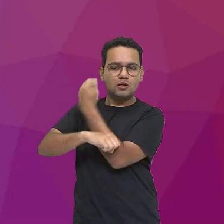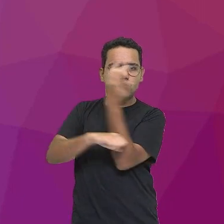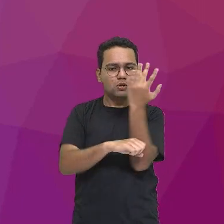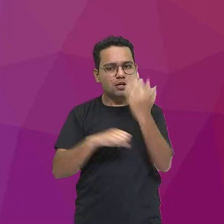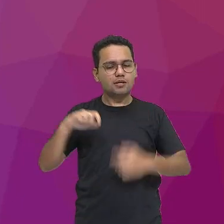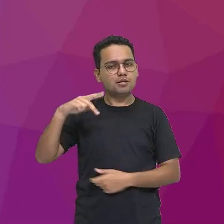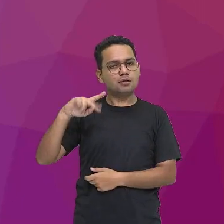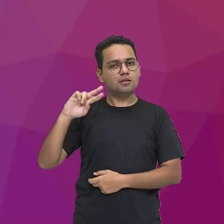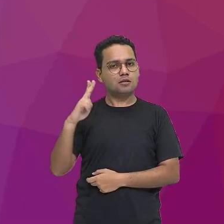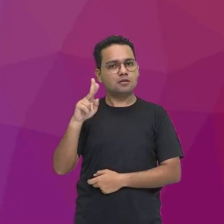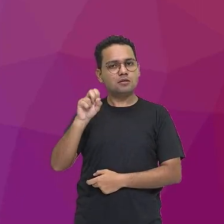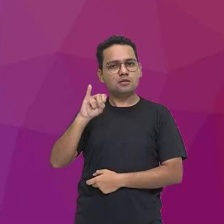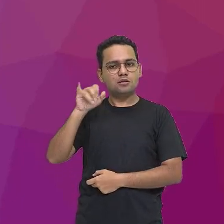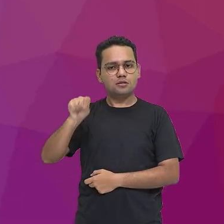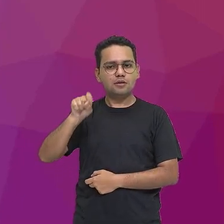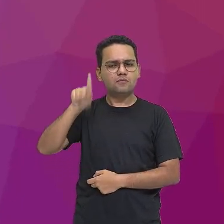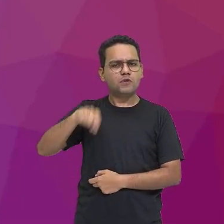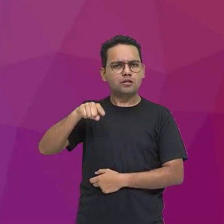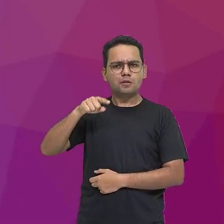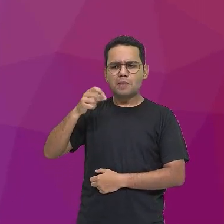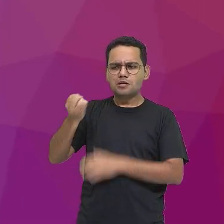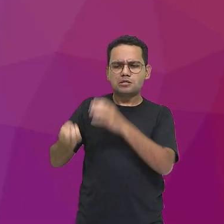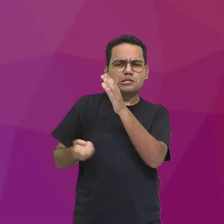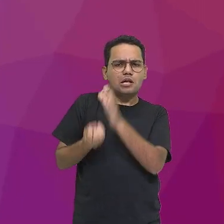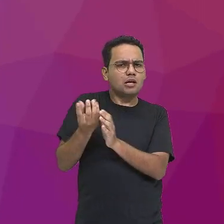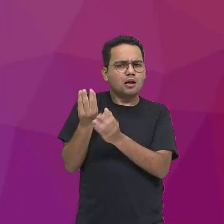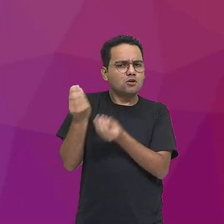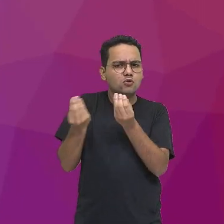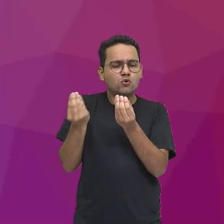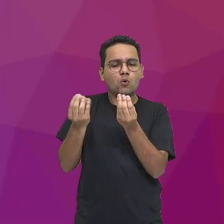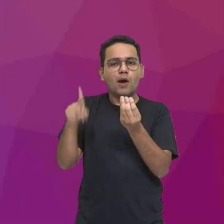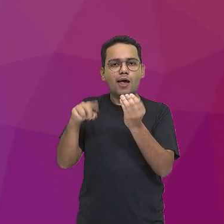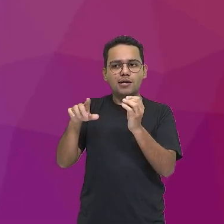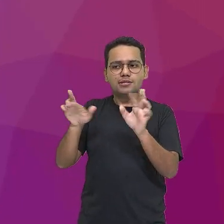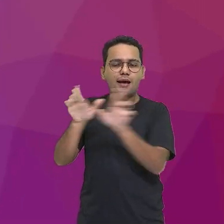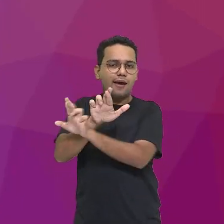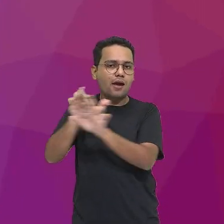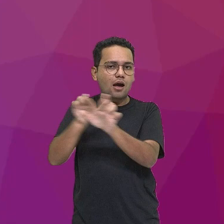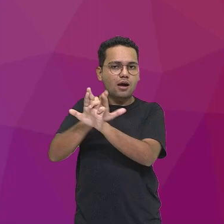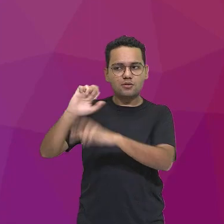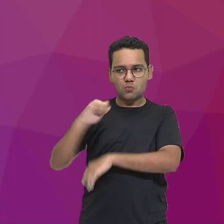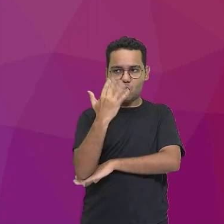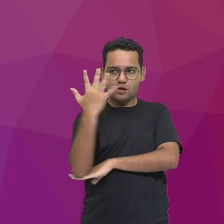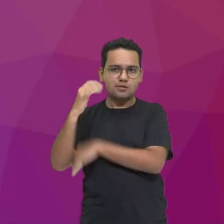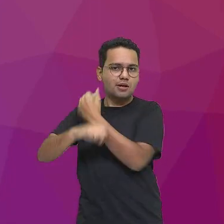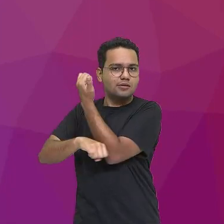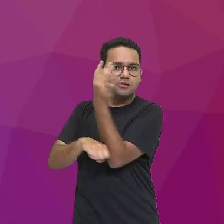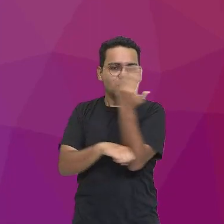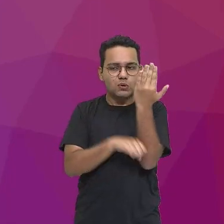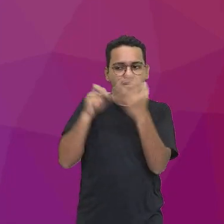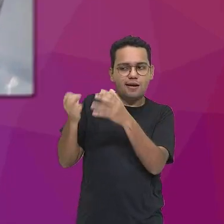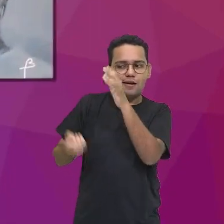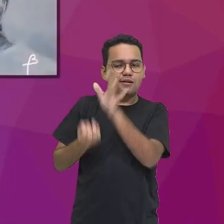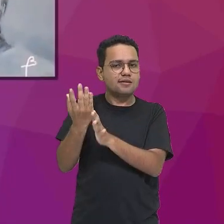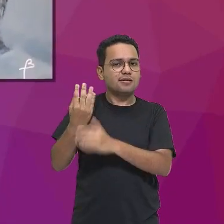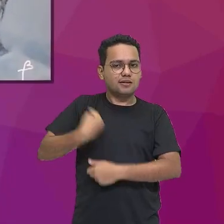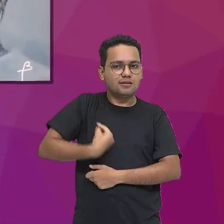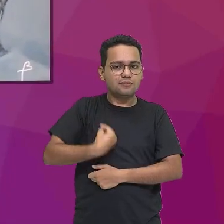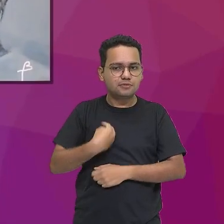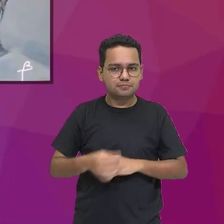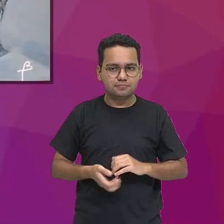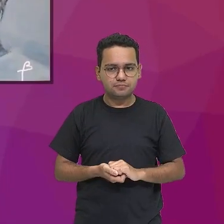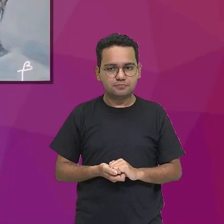né? Então tudo parte a partir desse encontro, né, com a natureza. A partir daí surge a vida. Lá na